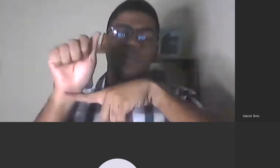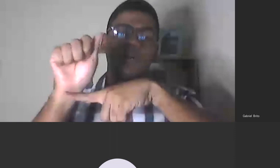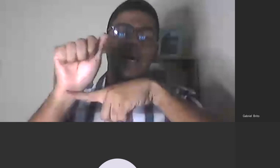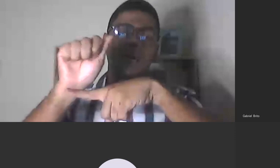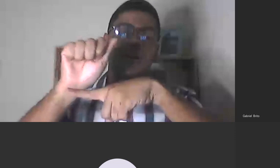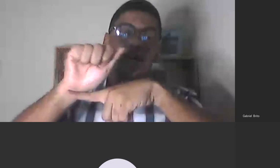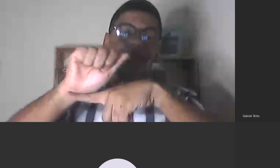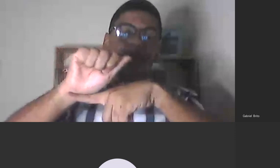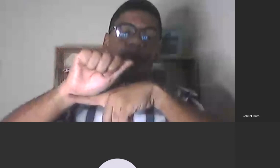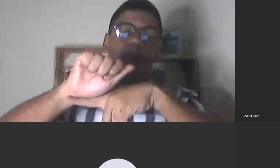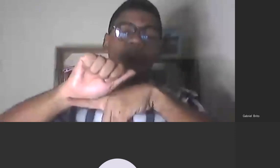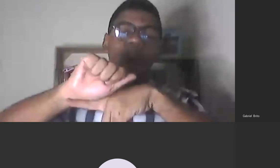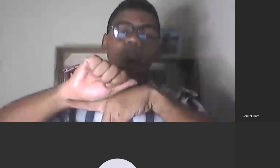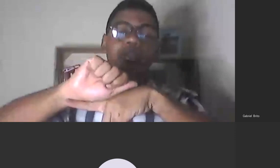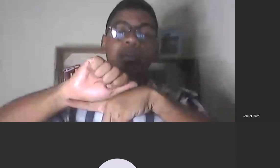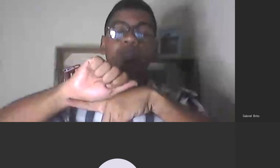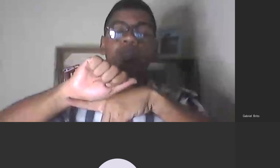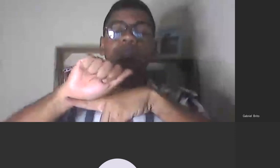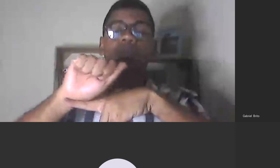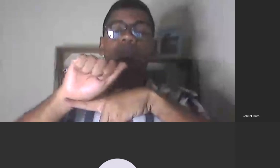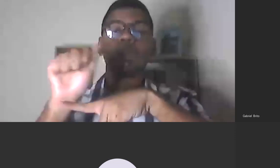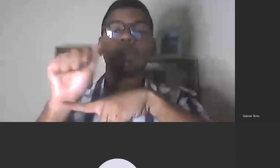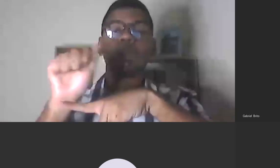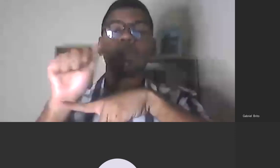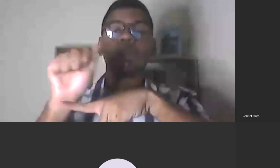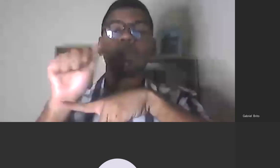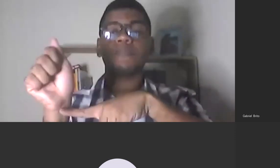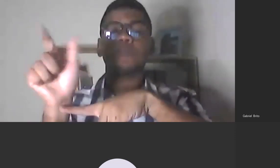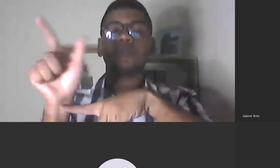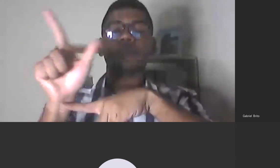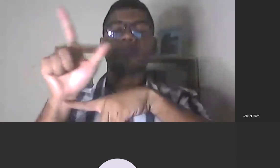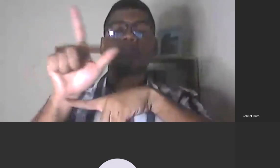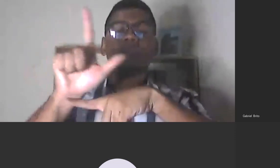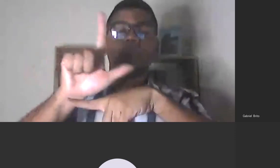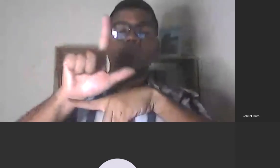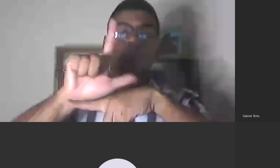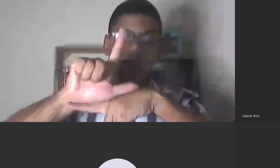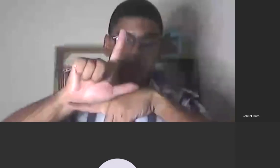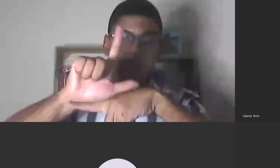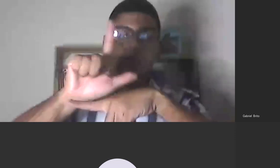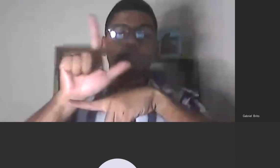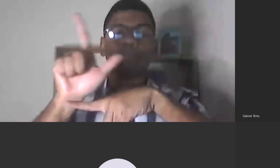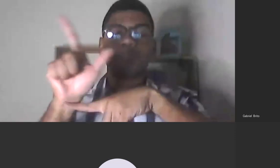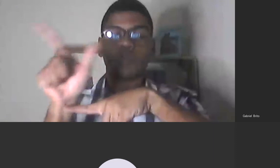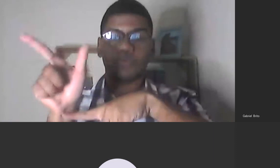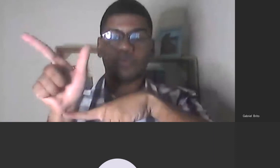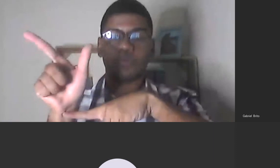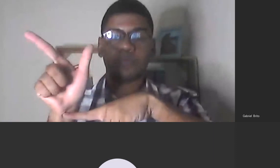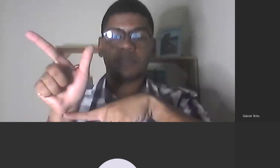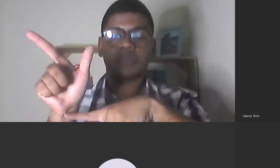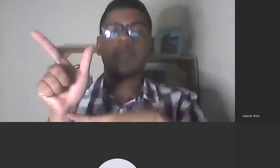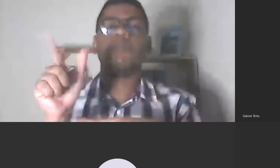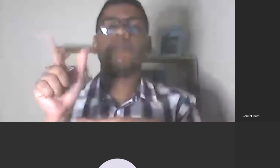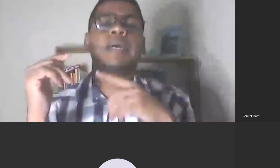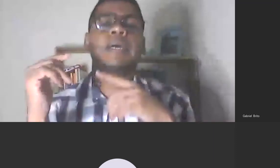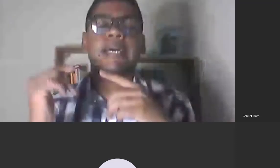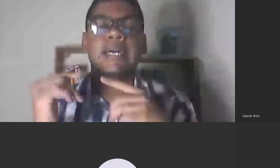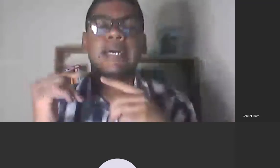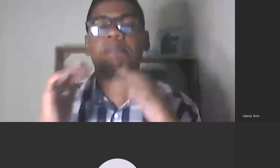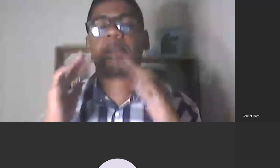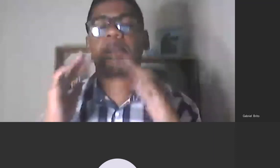De novo, alugar. De um lado para o outro, de um lado para o outro.